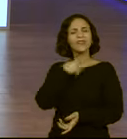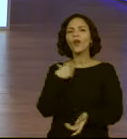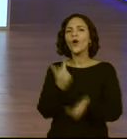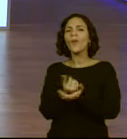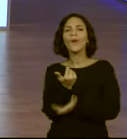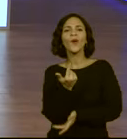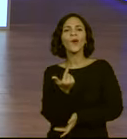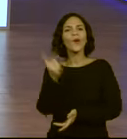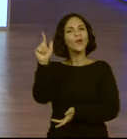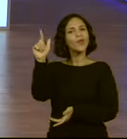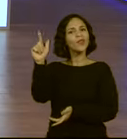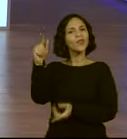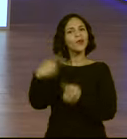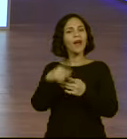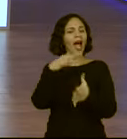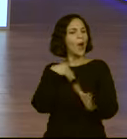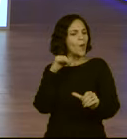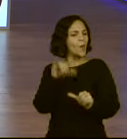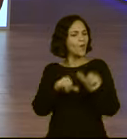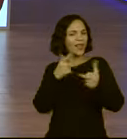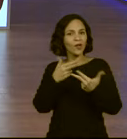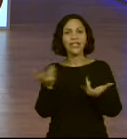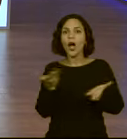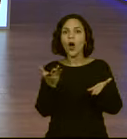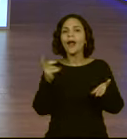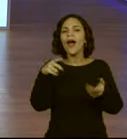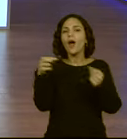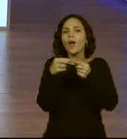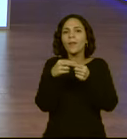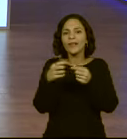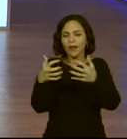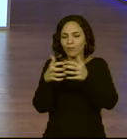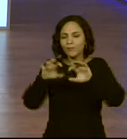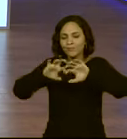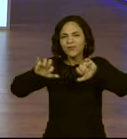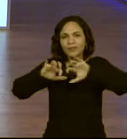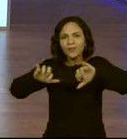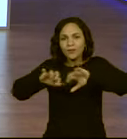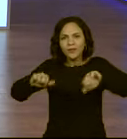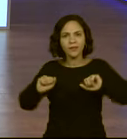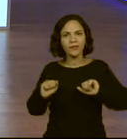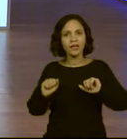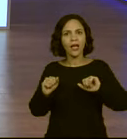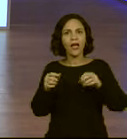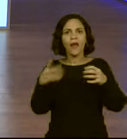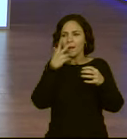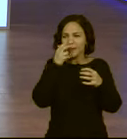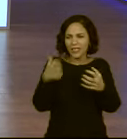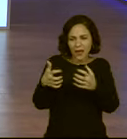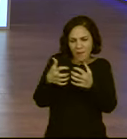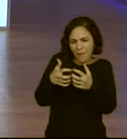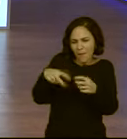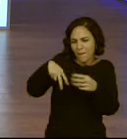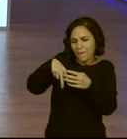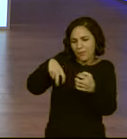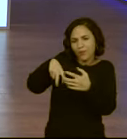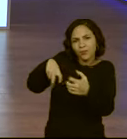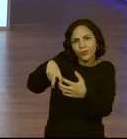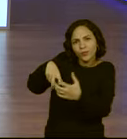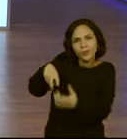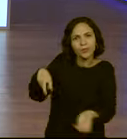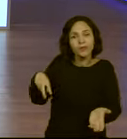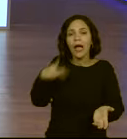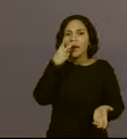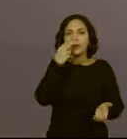jeans Pois é porque ela Mudou alguma coisa agora é calça rasgada que tá na moda agora não é mais calça rasgada agora não se você e aí você